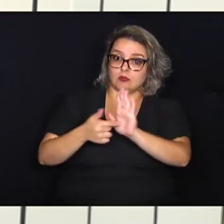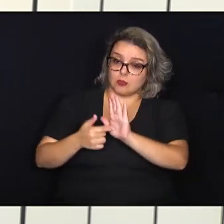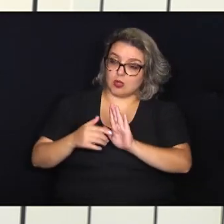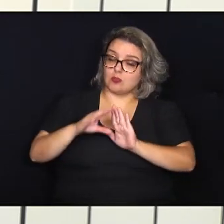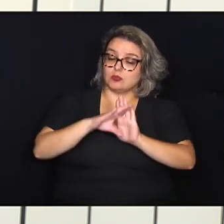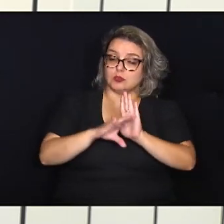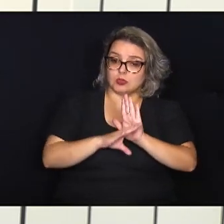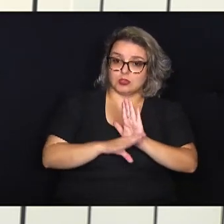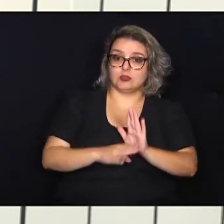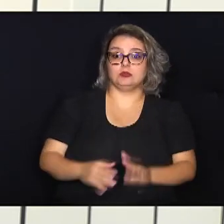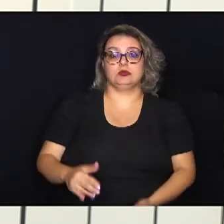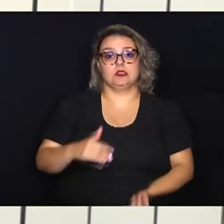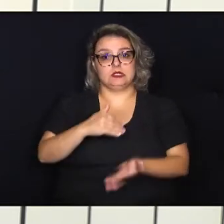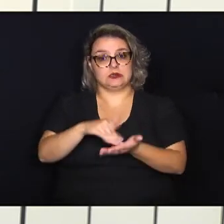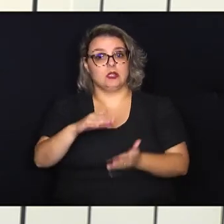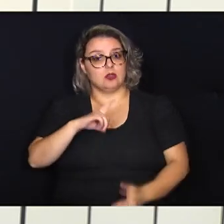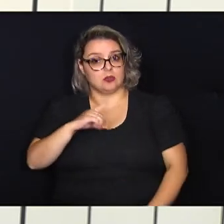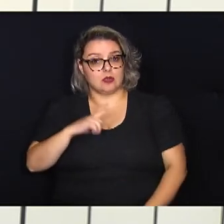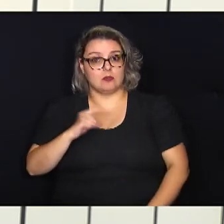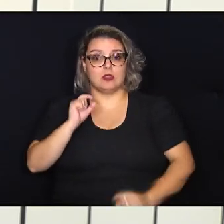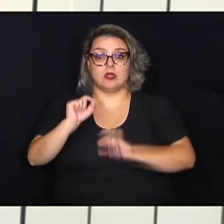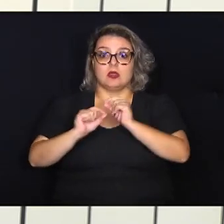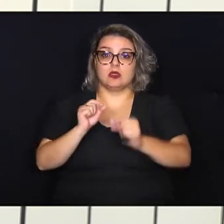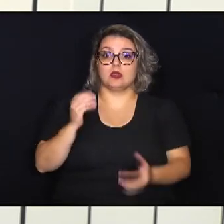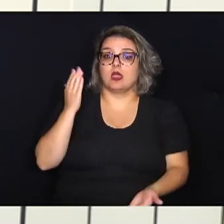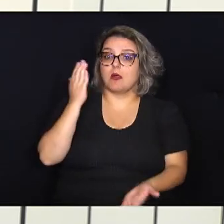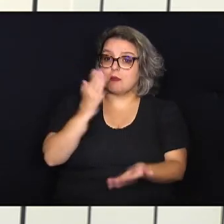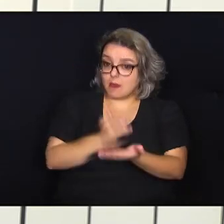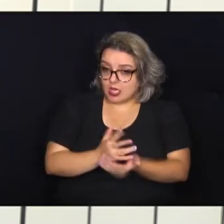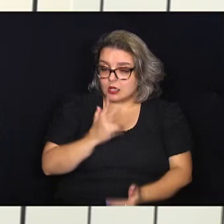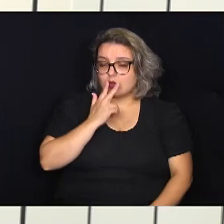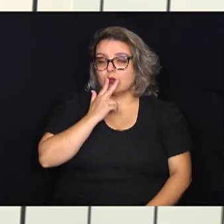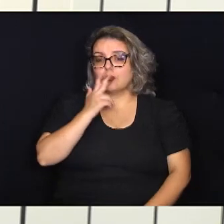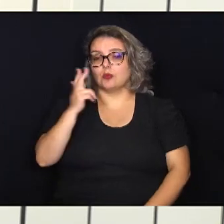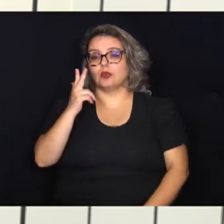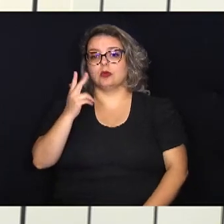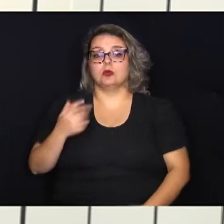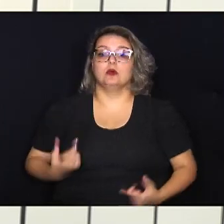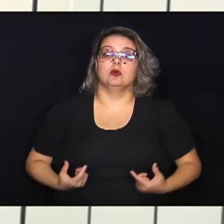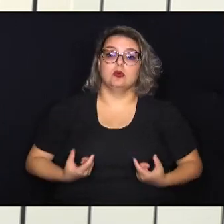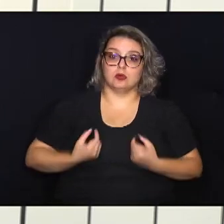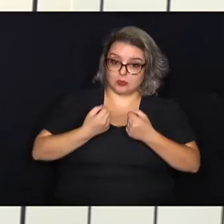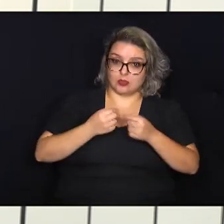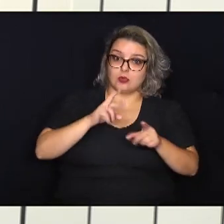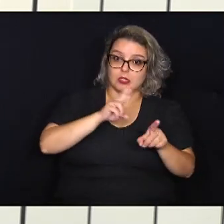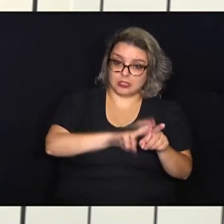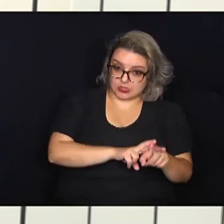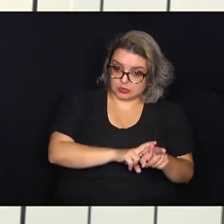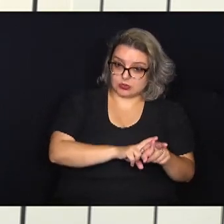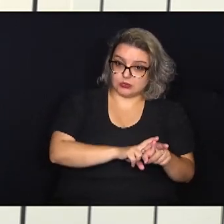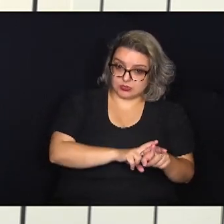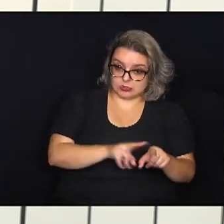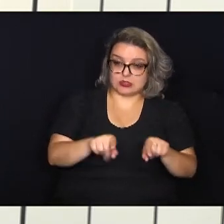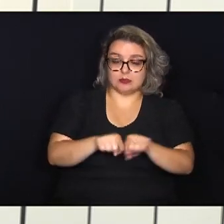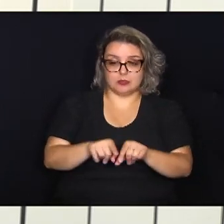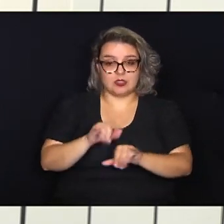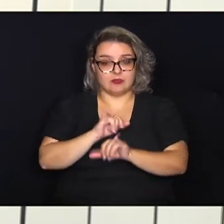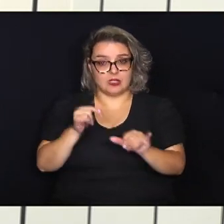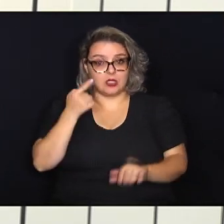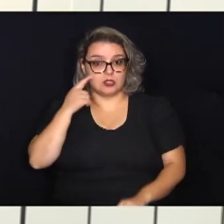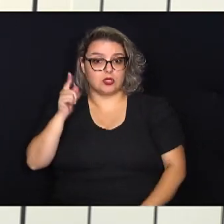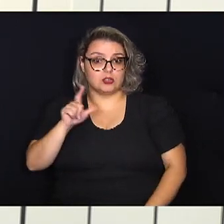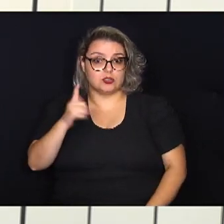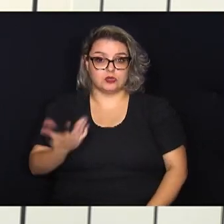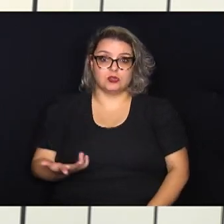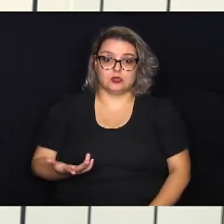que a pasta tem para quem quer parar de fumar. O câncer de próstata também será abordado, claro, com uma